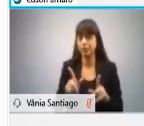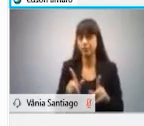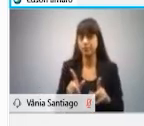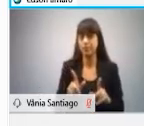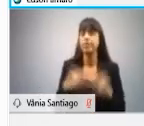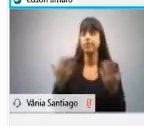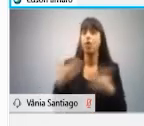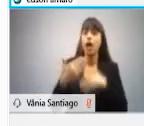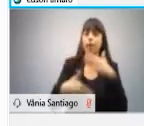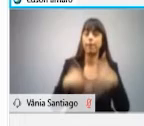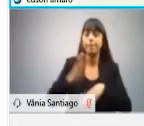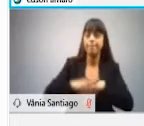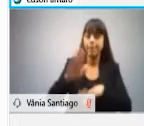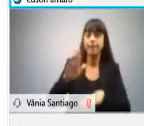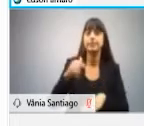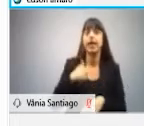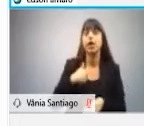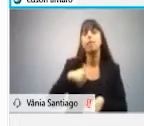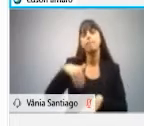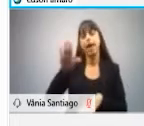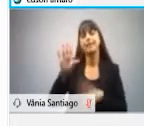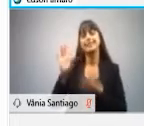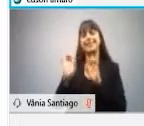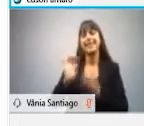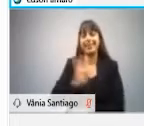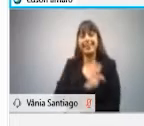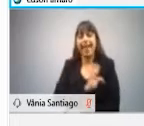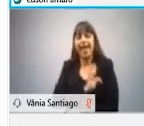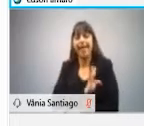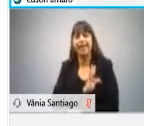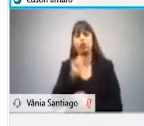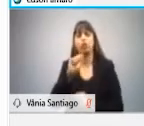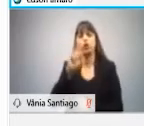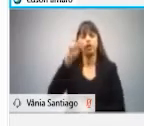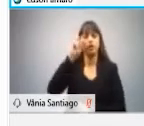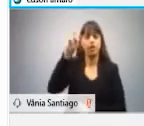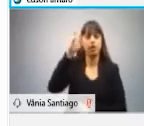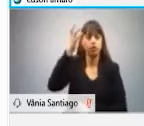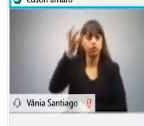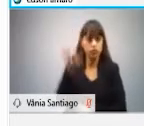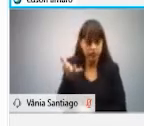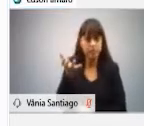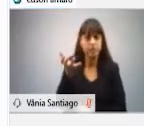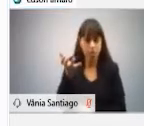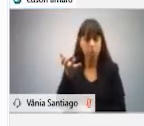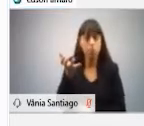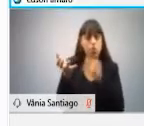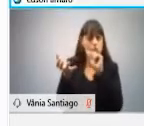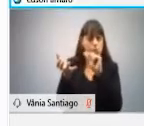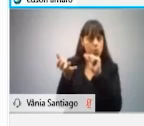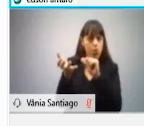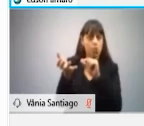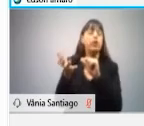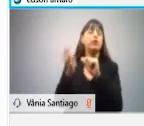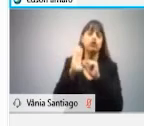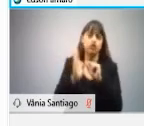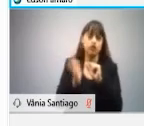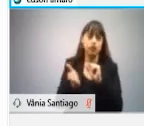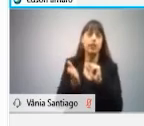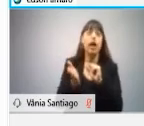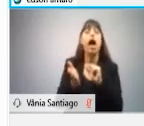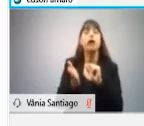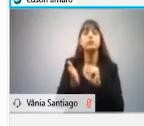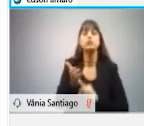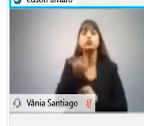pouquinho mais, eu fiquei um pouco do lado técnico, quer dizer, eu disse um pouco sobre inteligência artificial. A gente tem... minha câmera